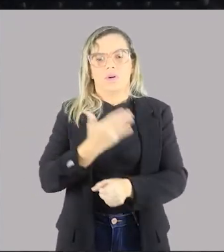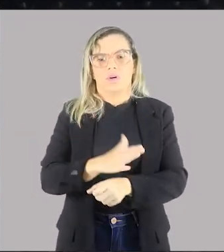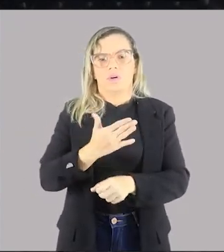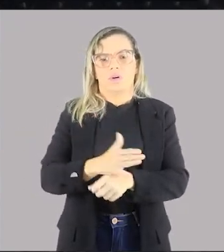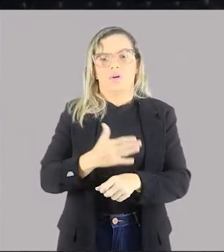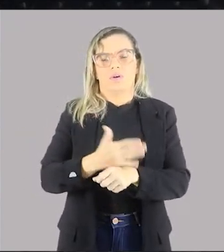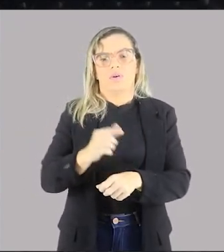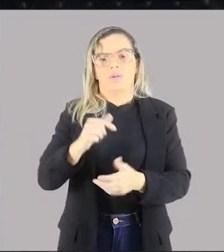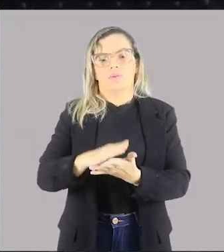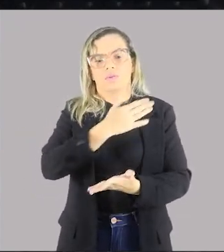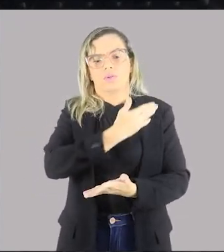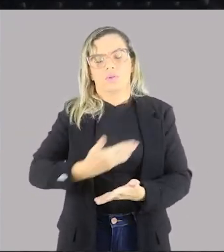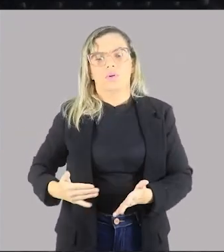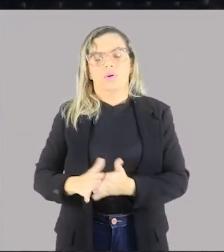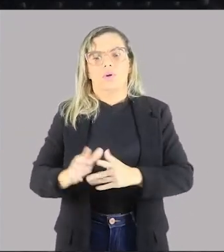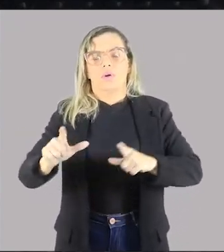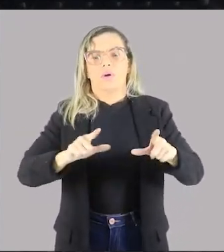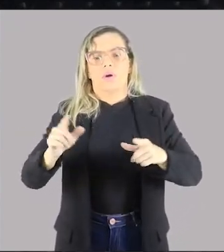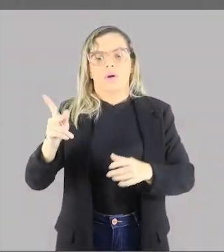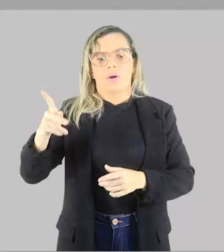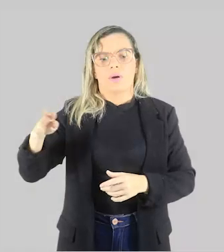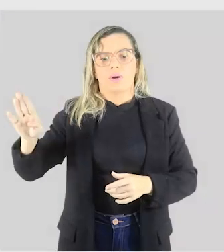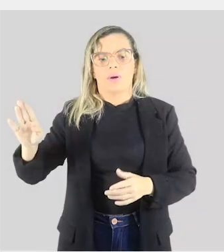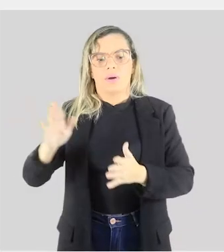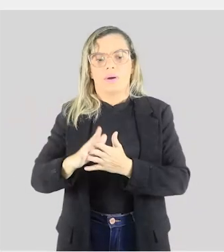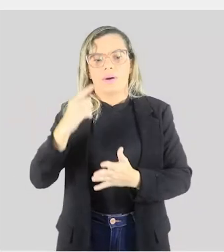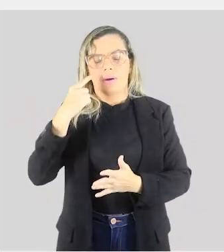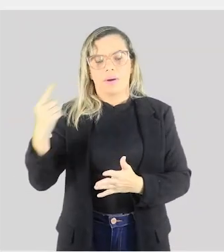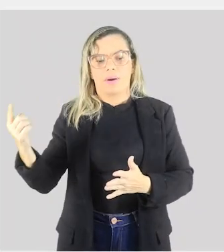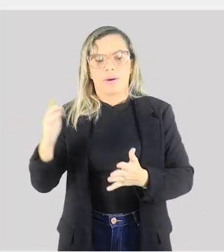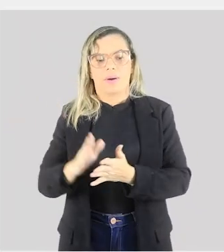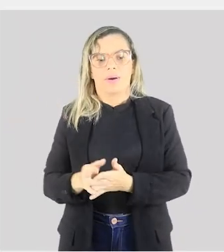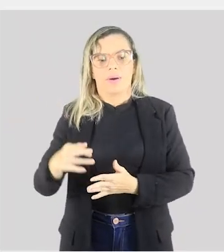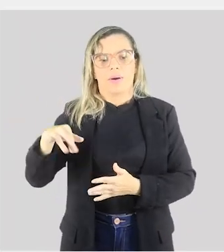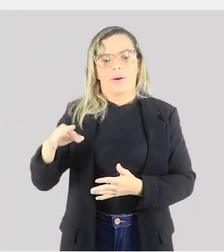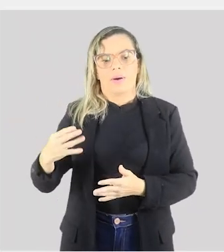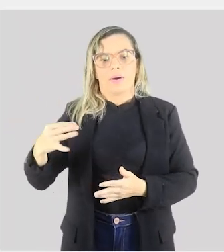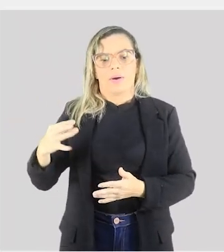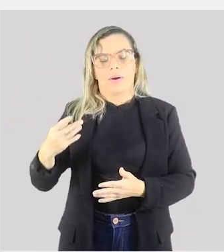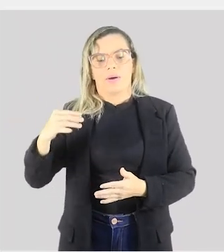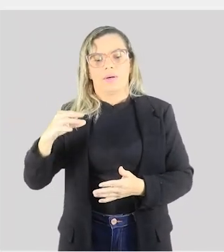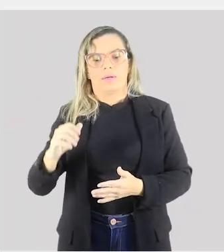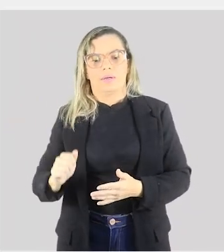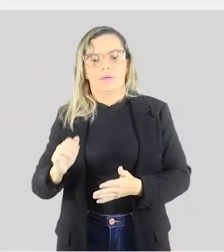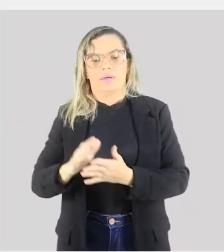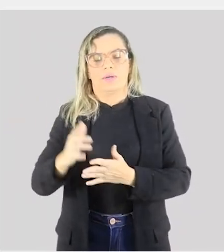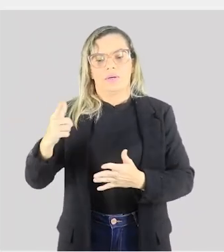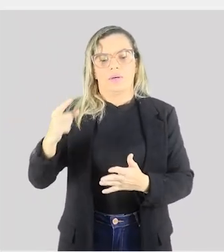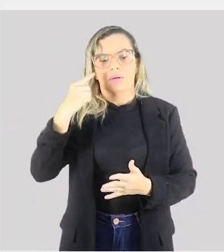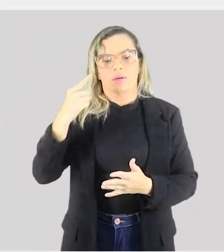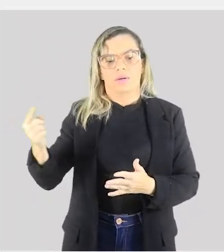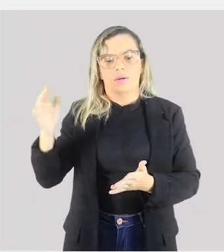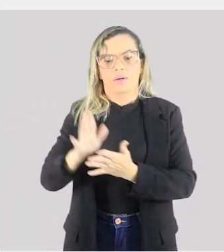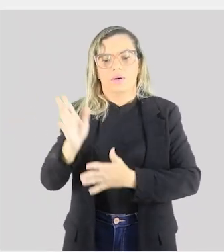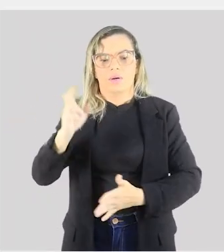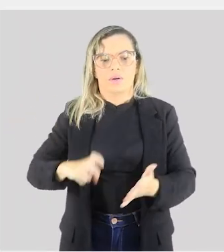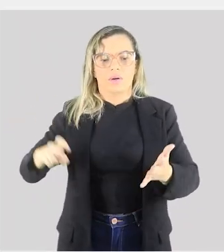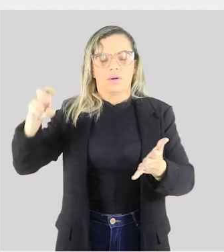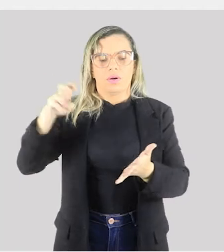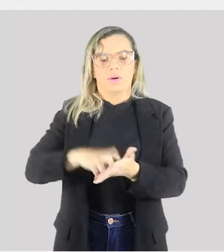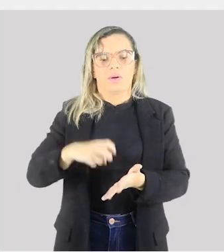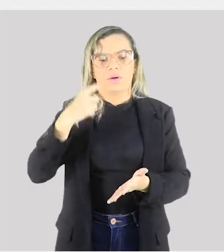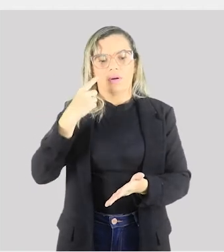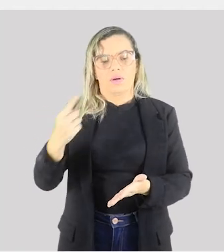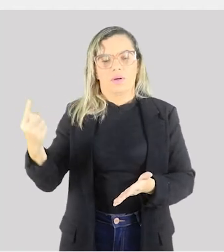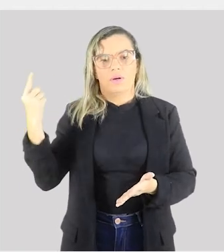pública. Perfeito? Reincidência em infração punível com advertência. Como eu tinha falado no início da aula, a função